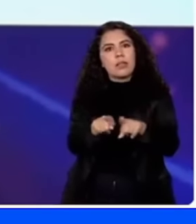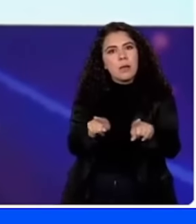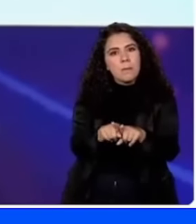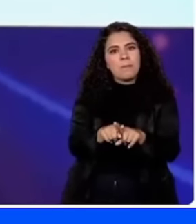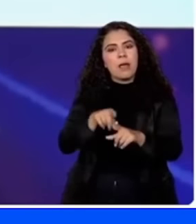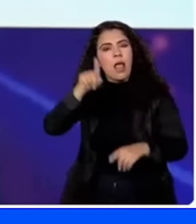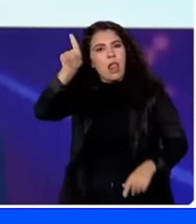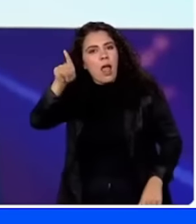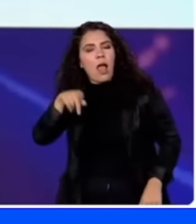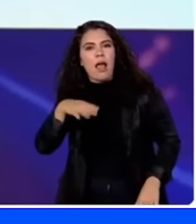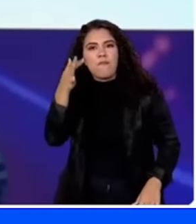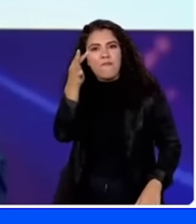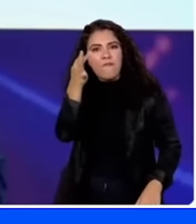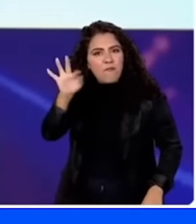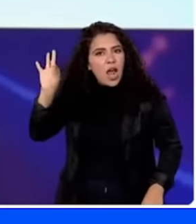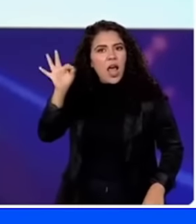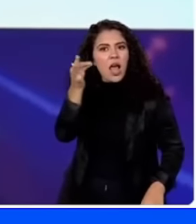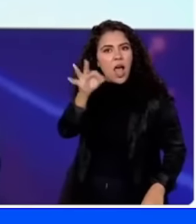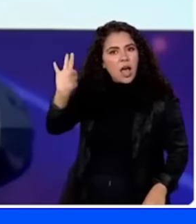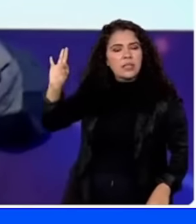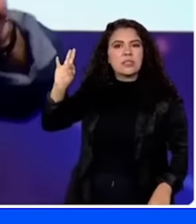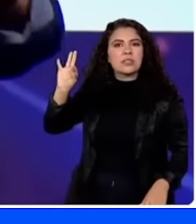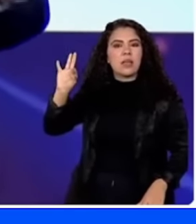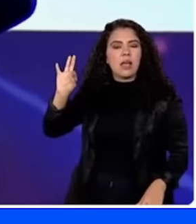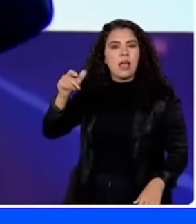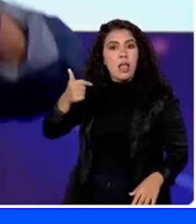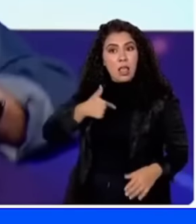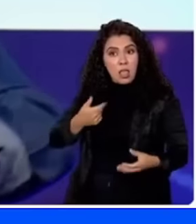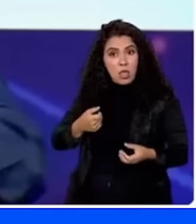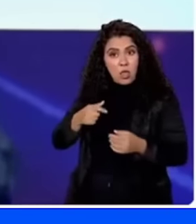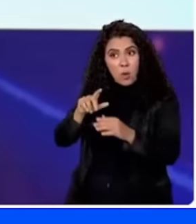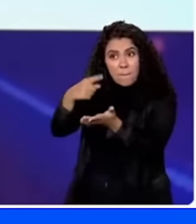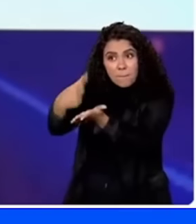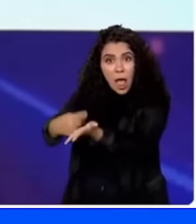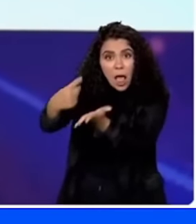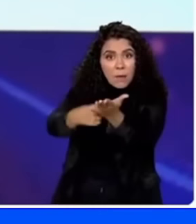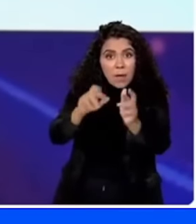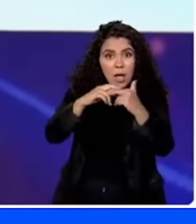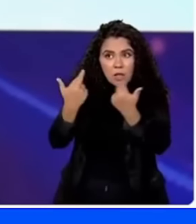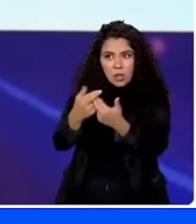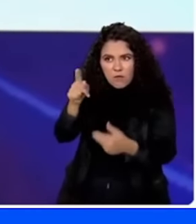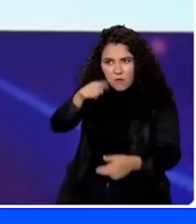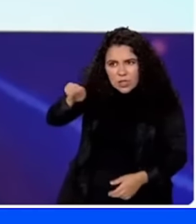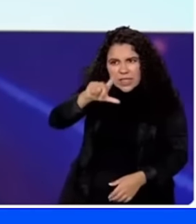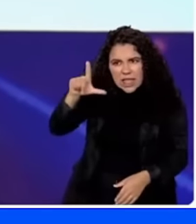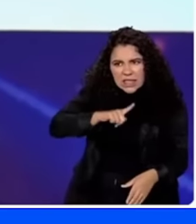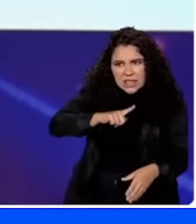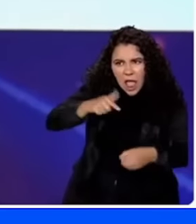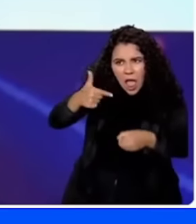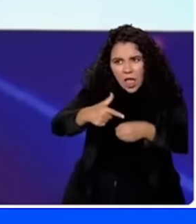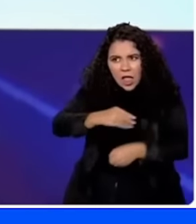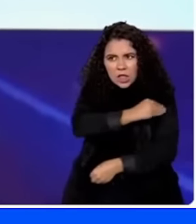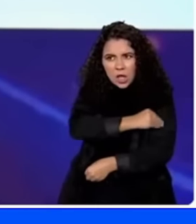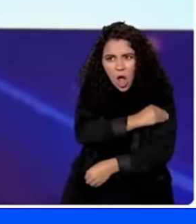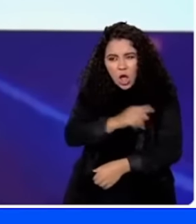na França, eu vou dizer, escuta aqui, vocês têm etanol de segunda geração. Vocês têm.